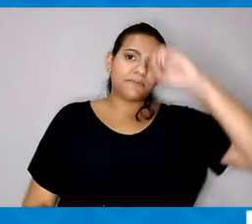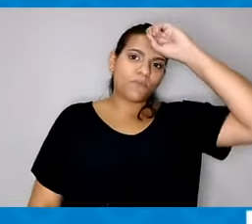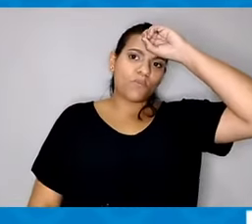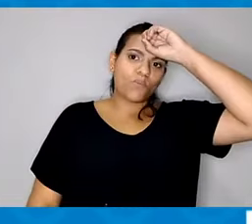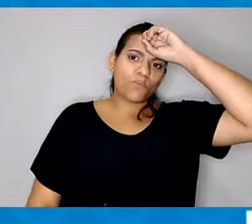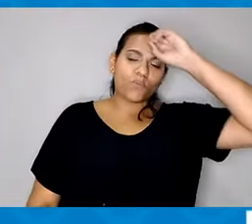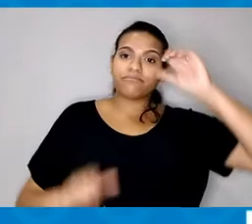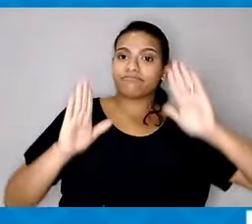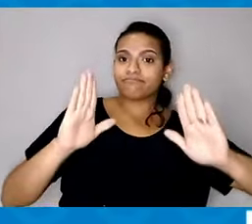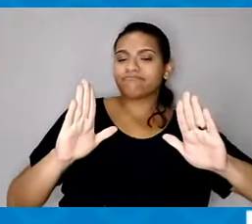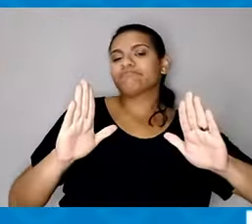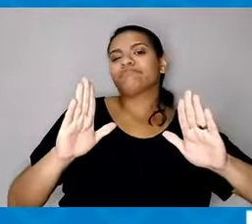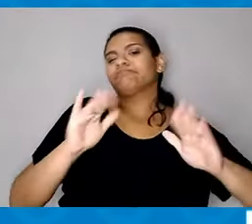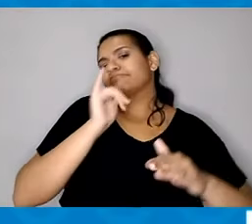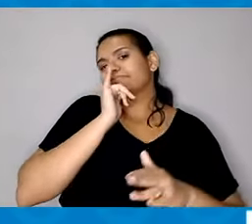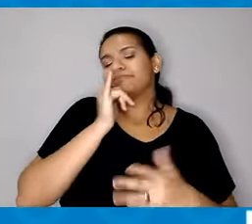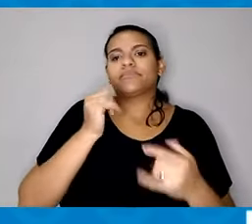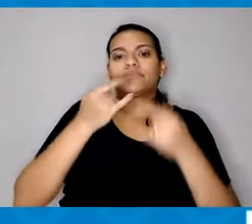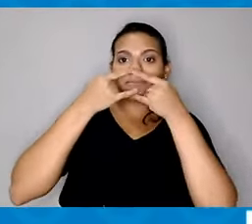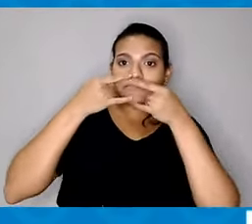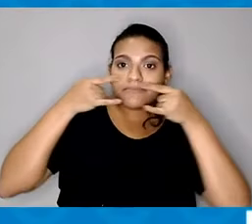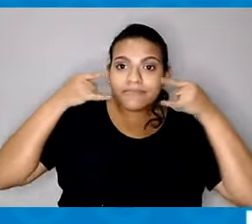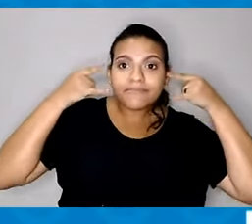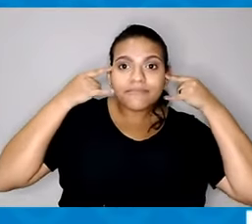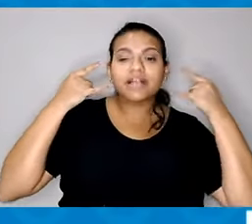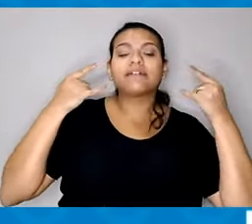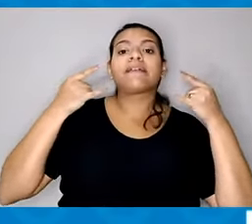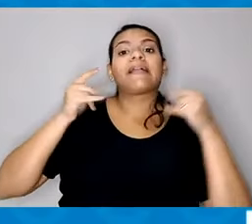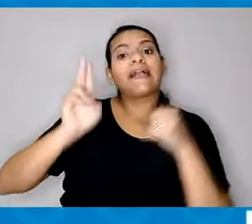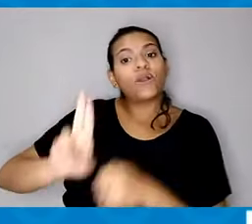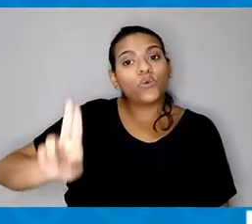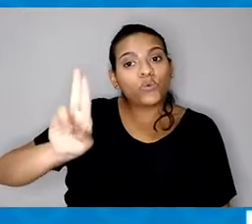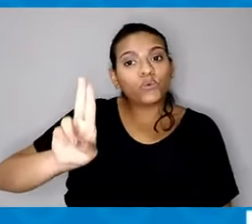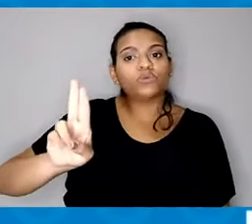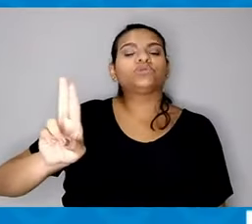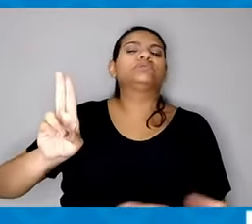exemplo, o uso de máscaras. Enfim, quanto mais gente pensando